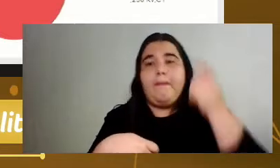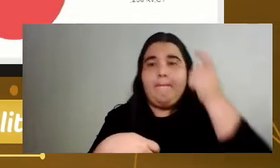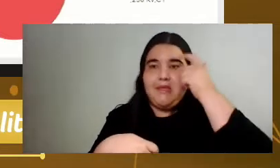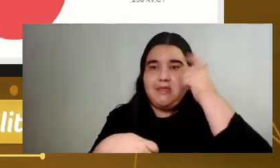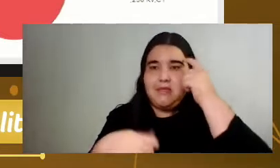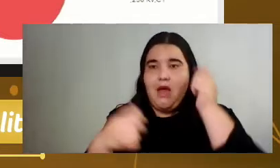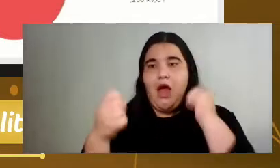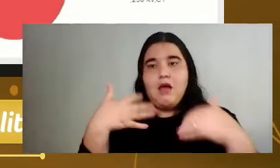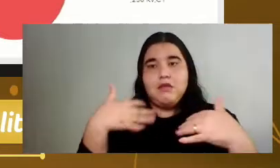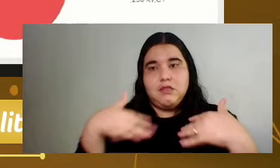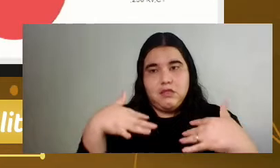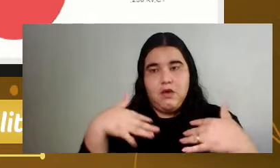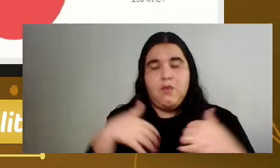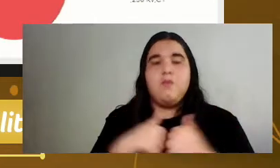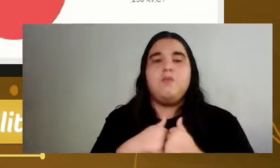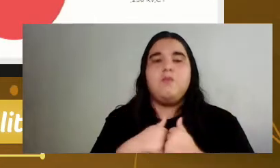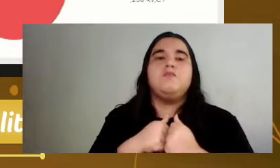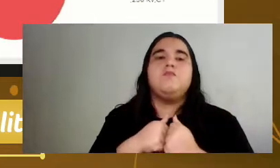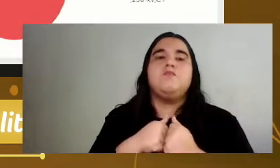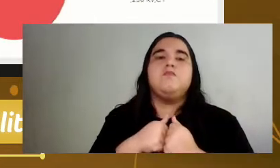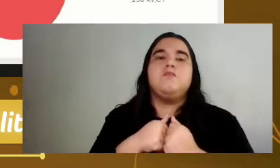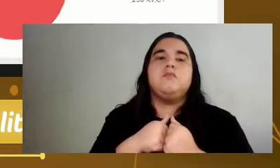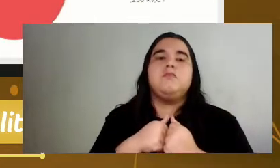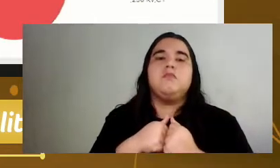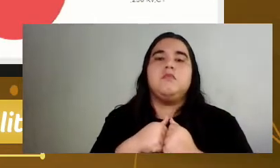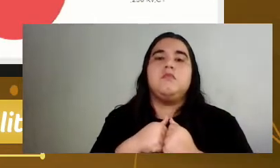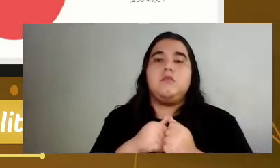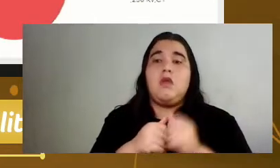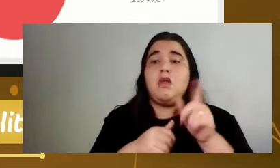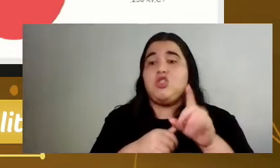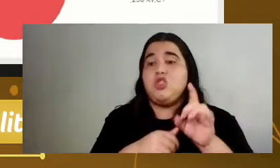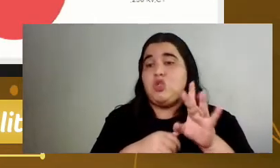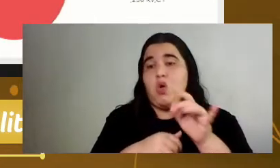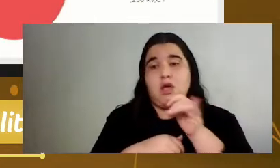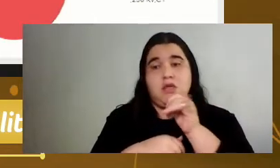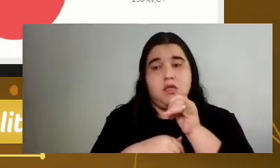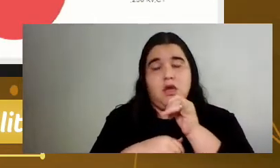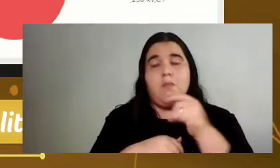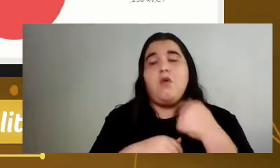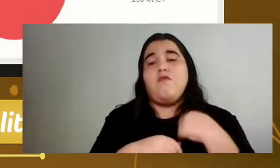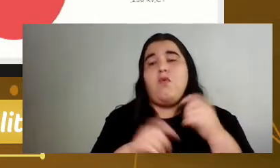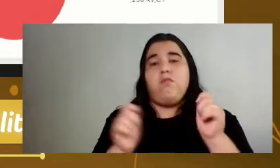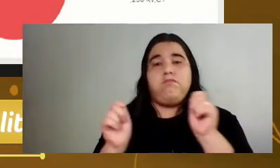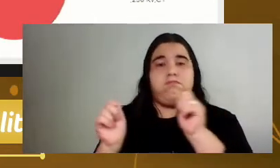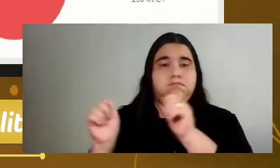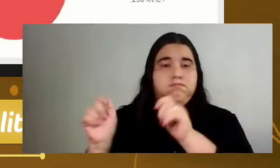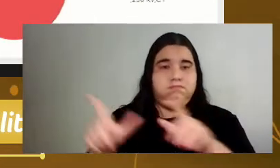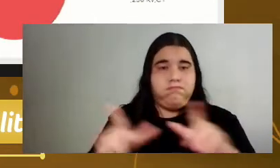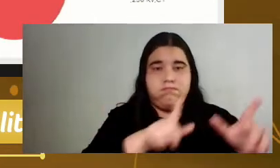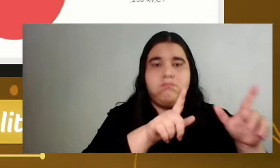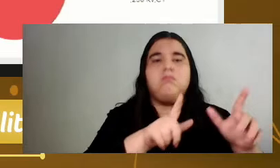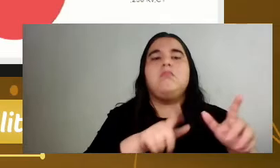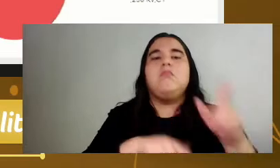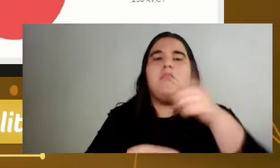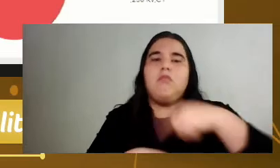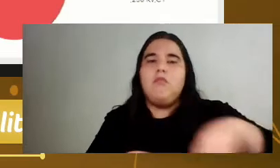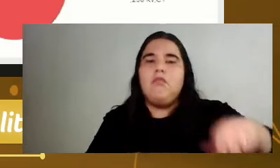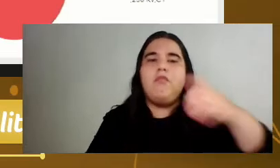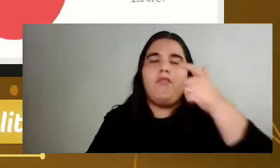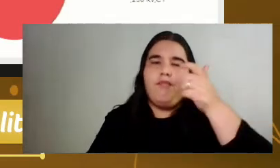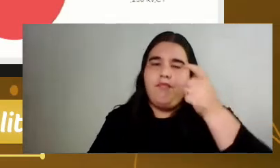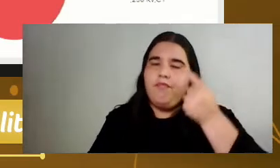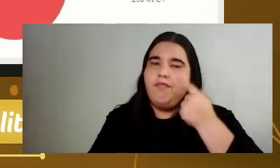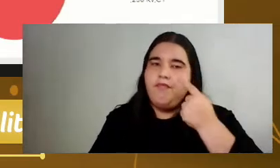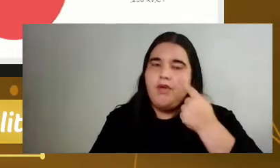Pronto, isso é algum exemplo. Eu vou passar para uma outra parte desse painel que é interessante também, que vai ser o acompanhamento